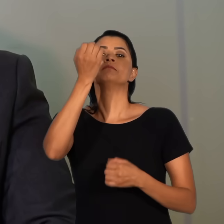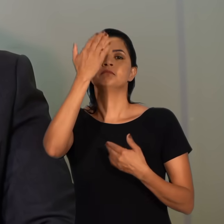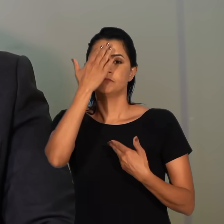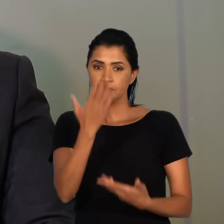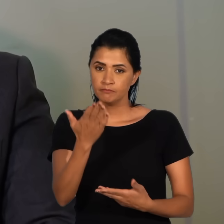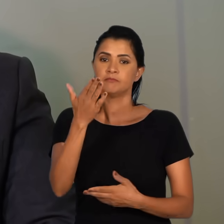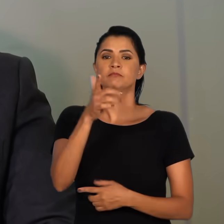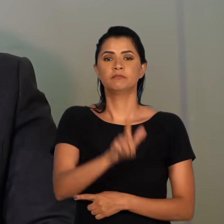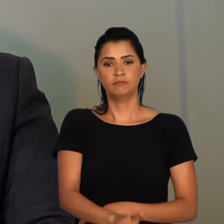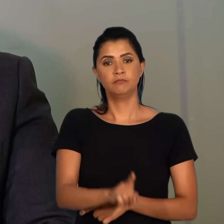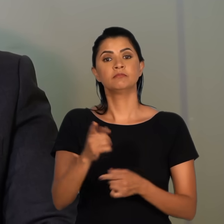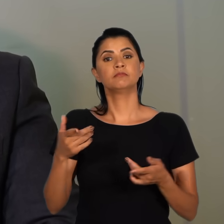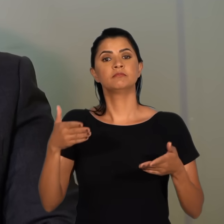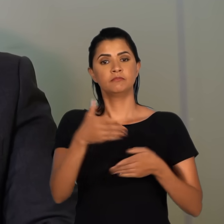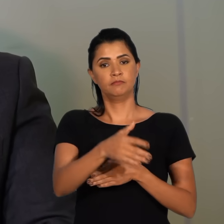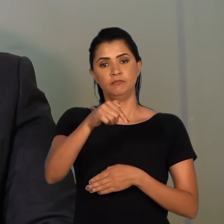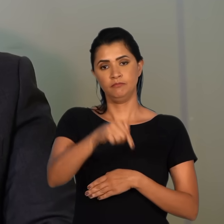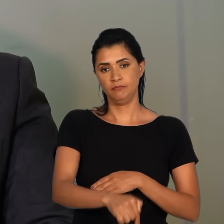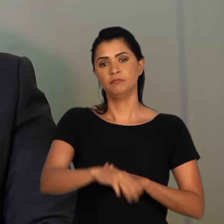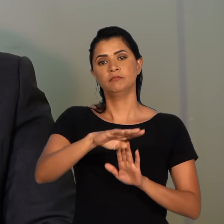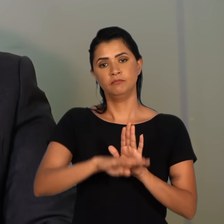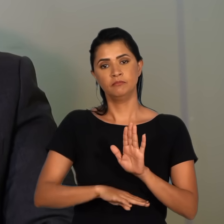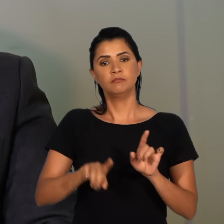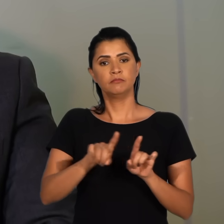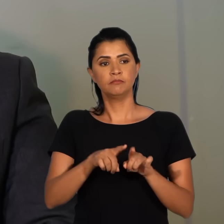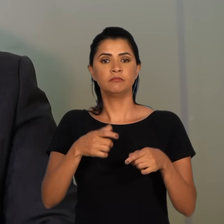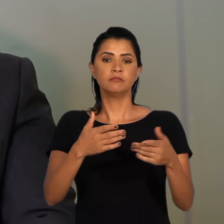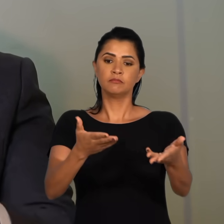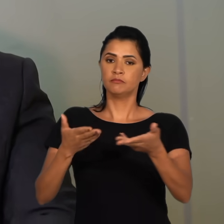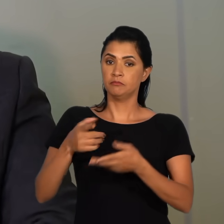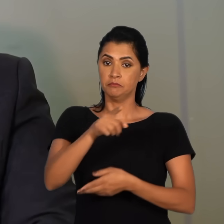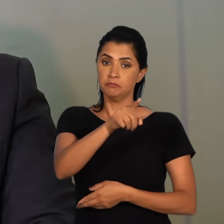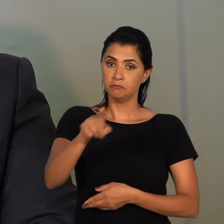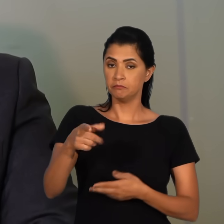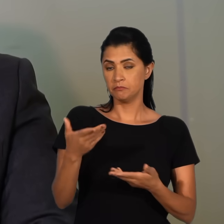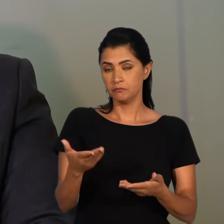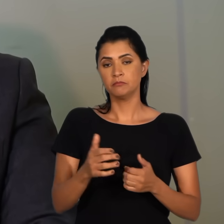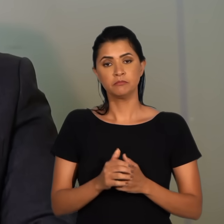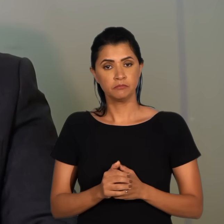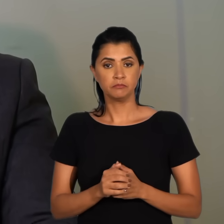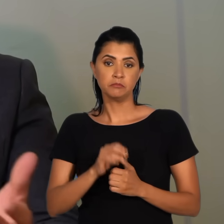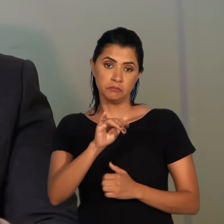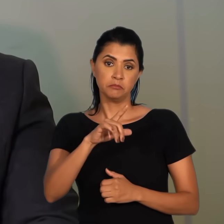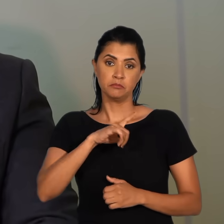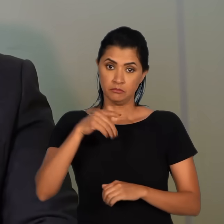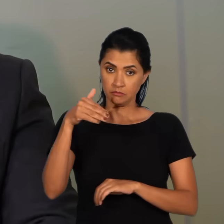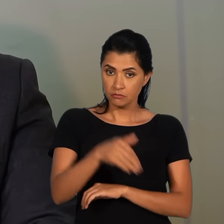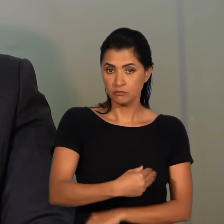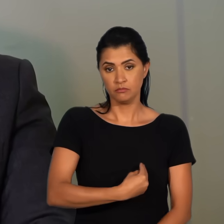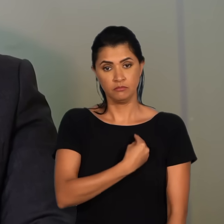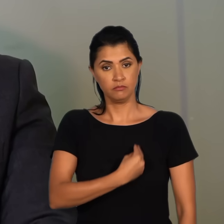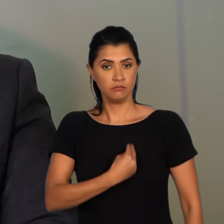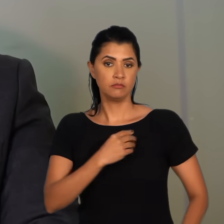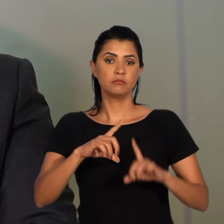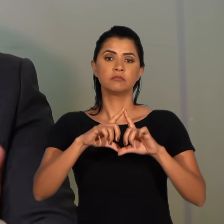uma vez por participar né E aqui do programa e gostaria também de convidar vocês a estar e se vocês estiverem aqui em